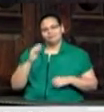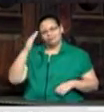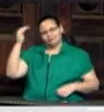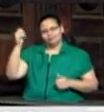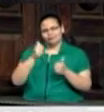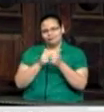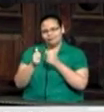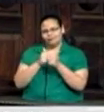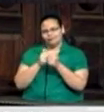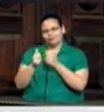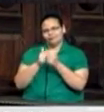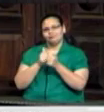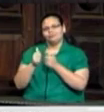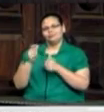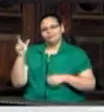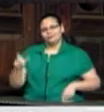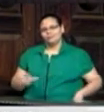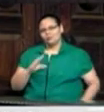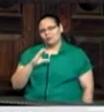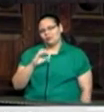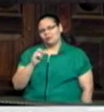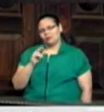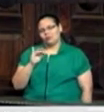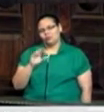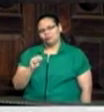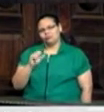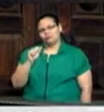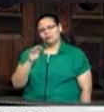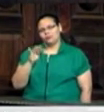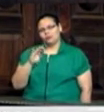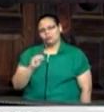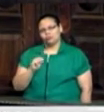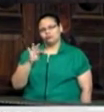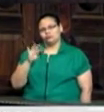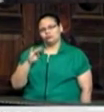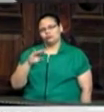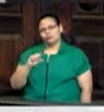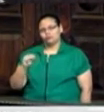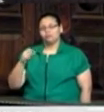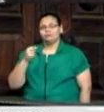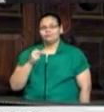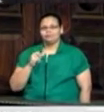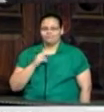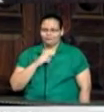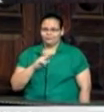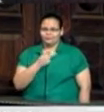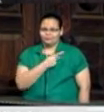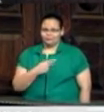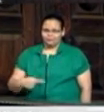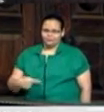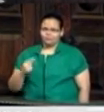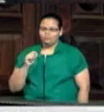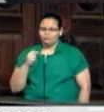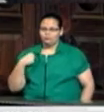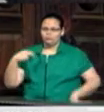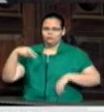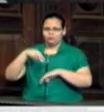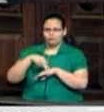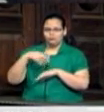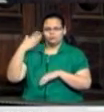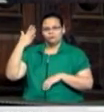futebol brasileiro, Carlos Alberto Torres. Mas, senhor presidente, o que me traz